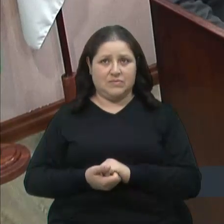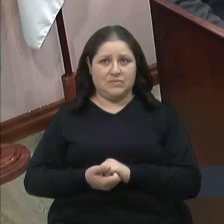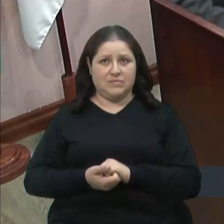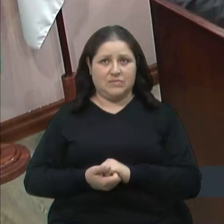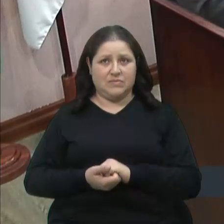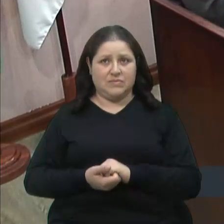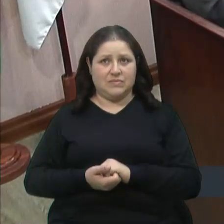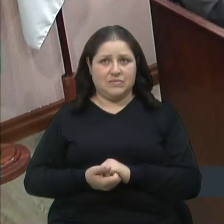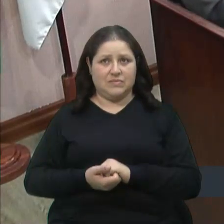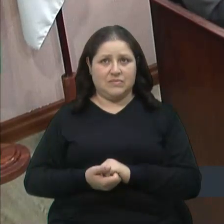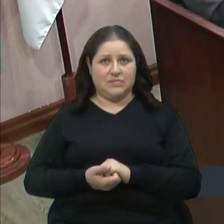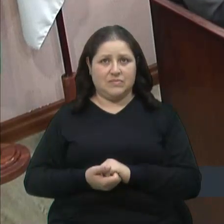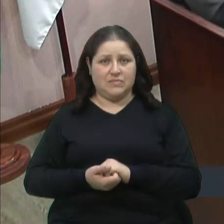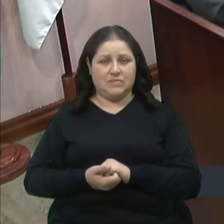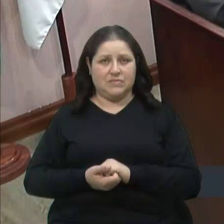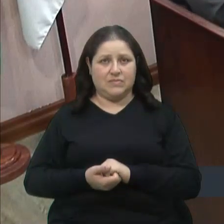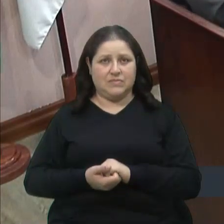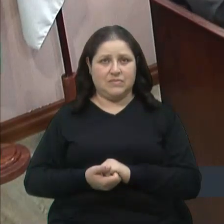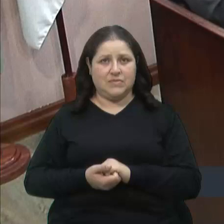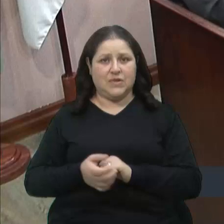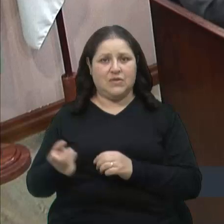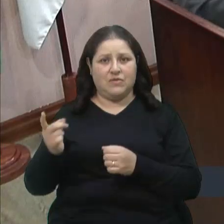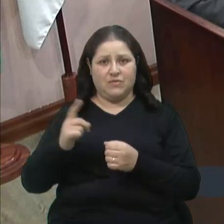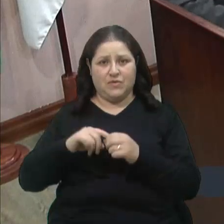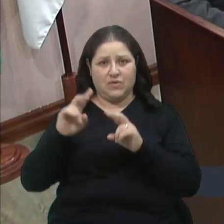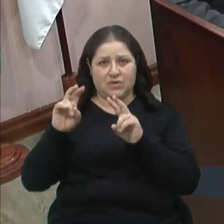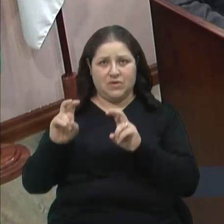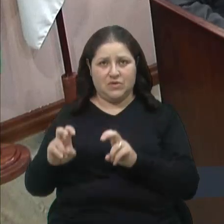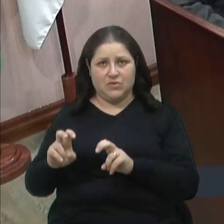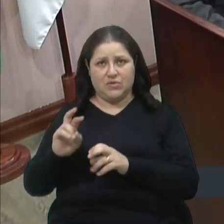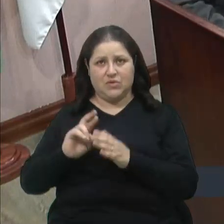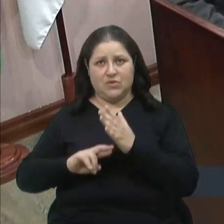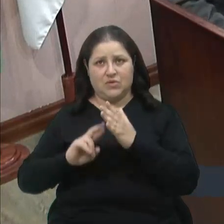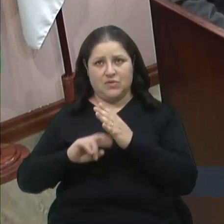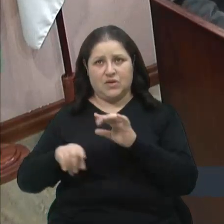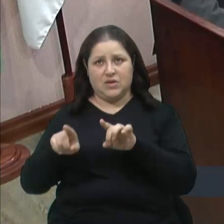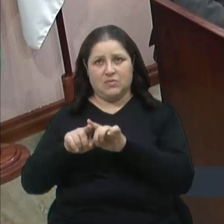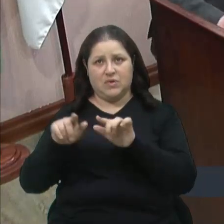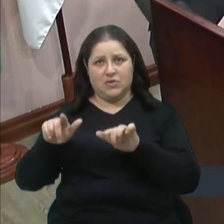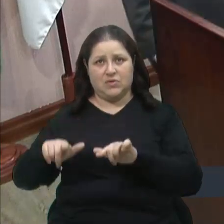oportunidade. Vamos retomar esse assunto da estação rodoviária e a localização dela.